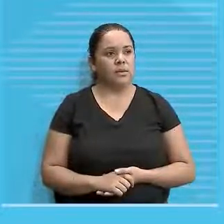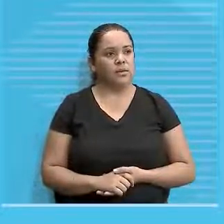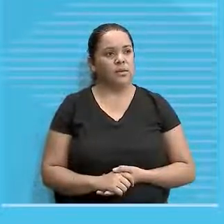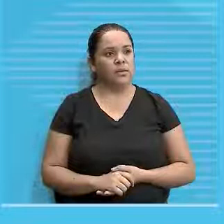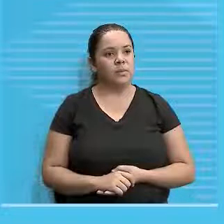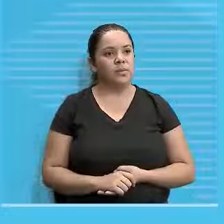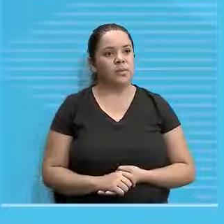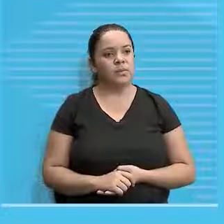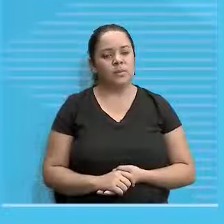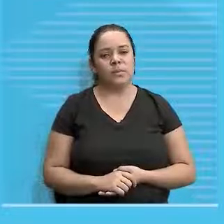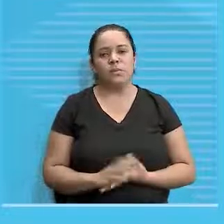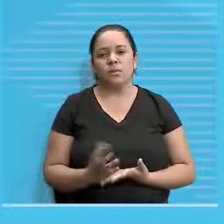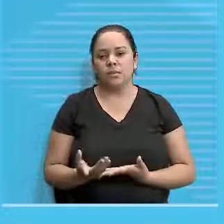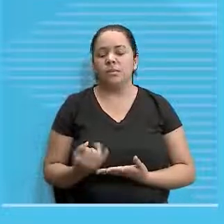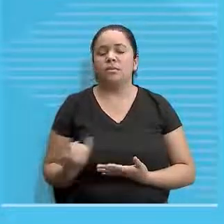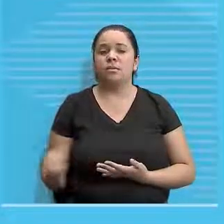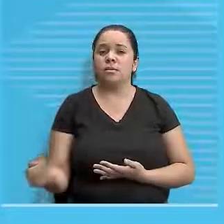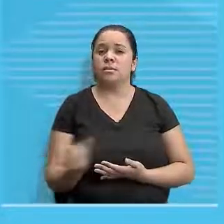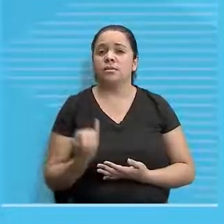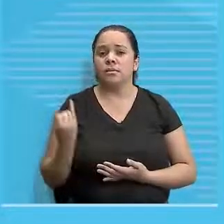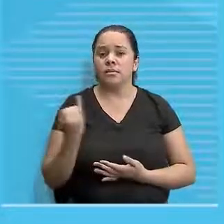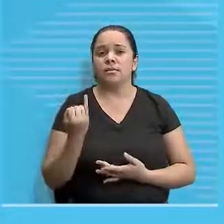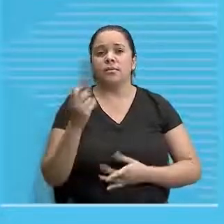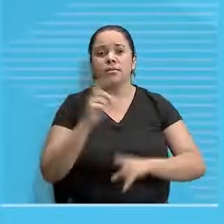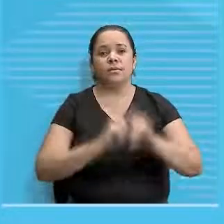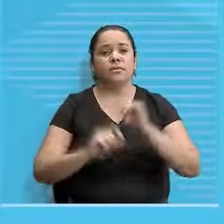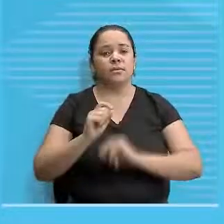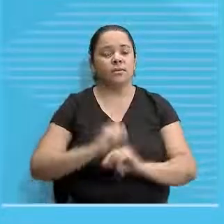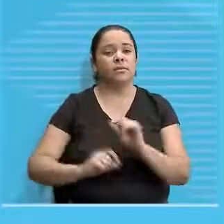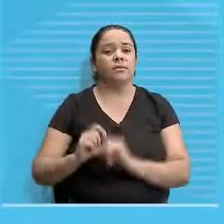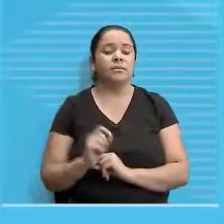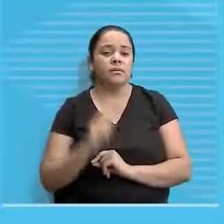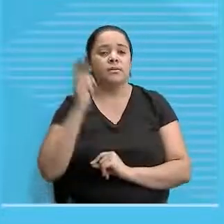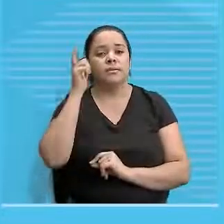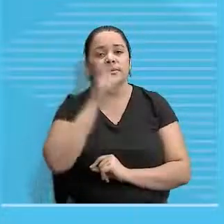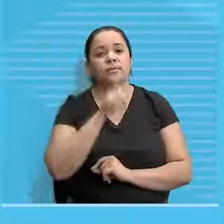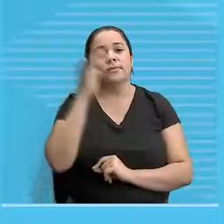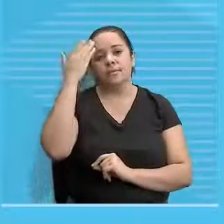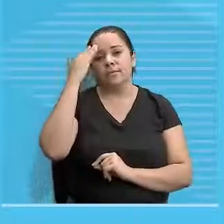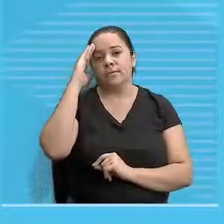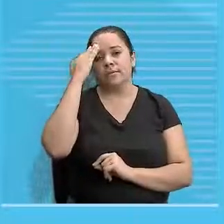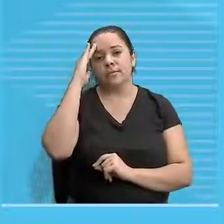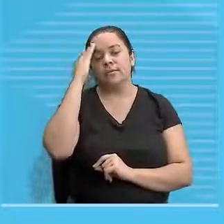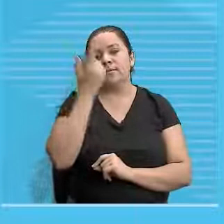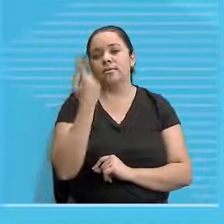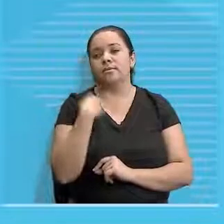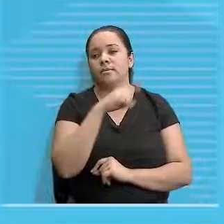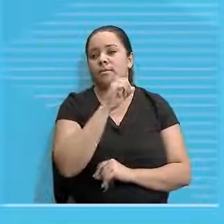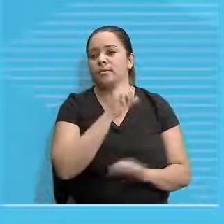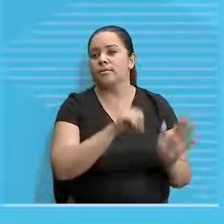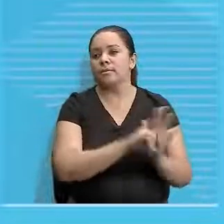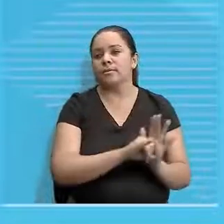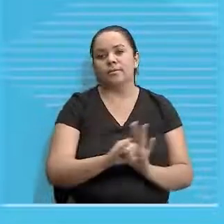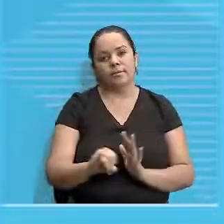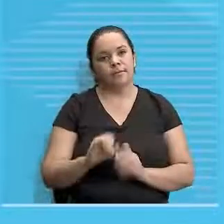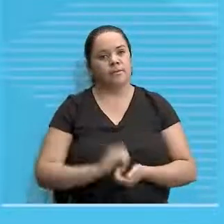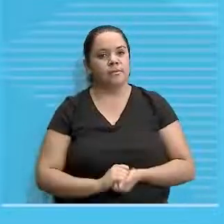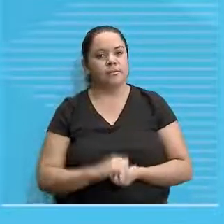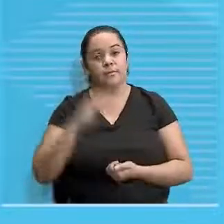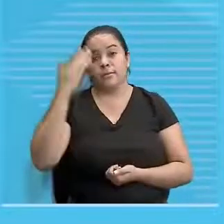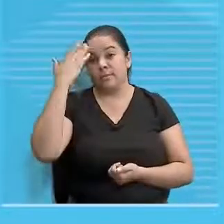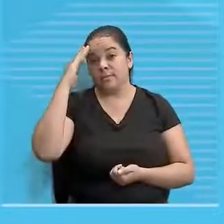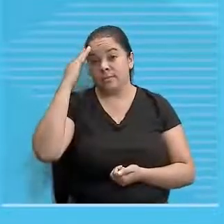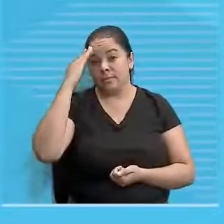Então, o que é importante aqui é que a gente consiga buscar a nossa identidade, gente,